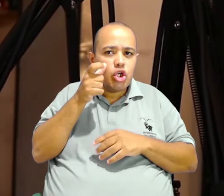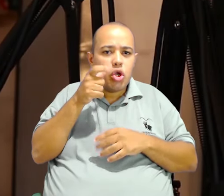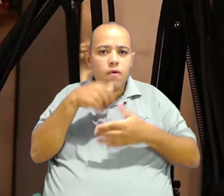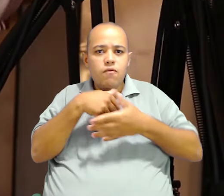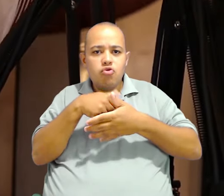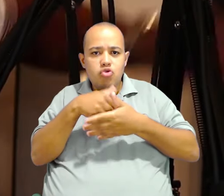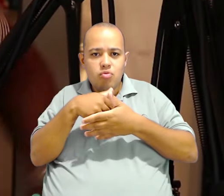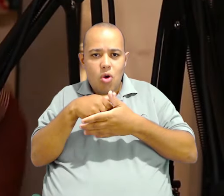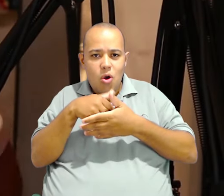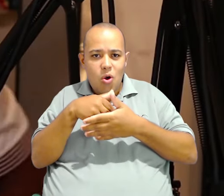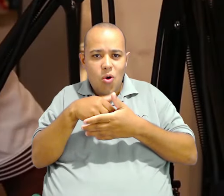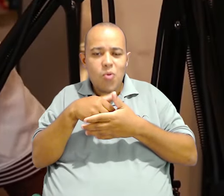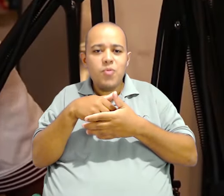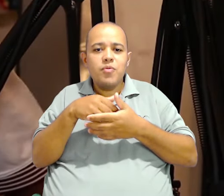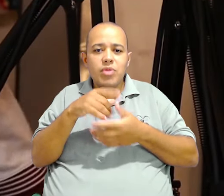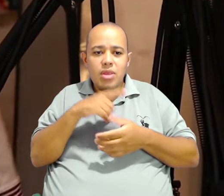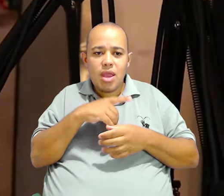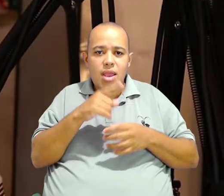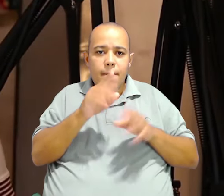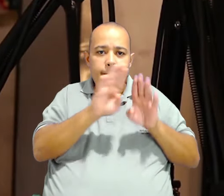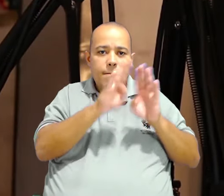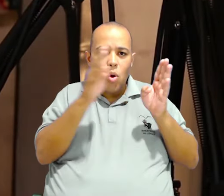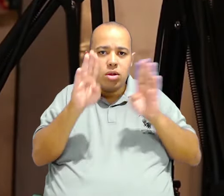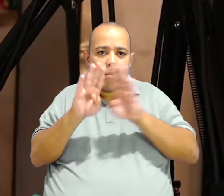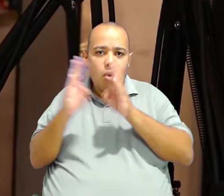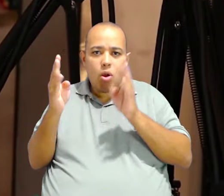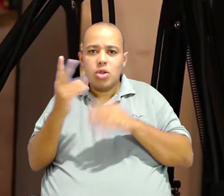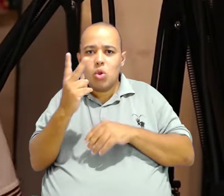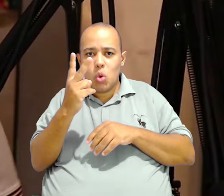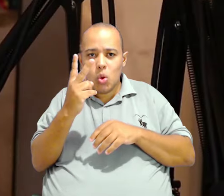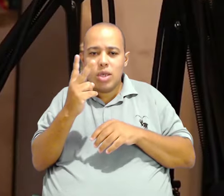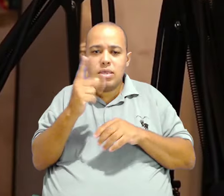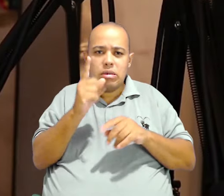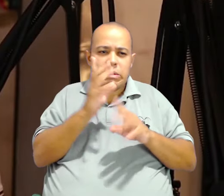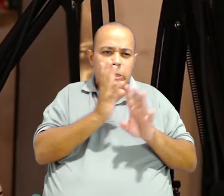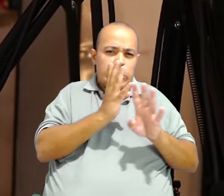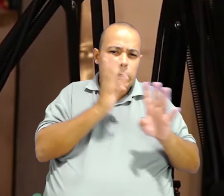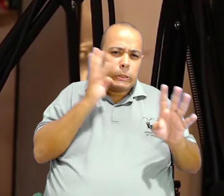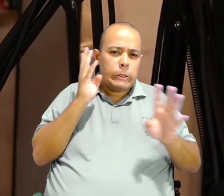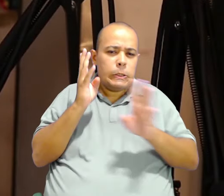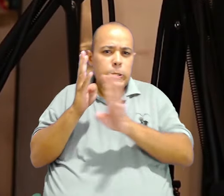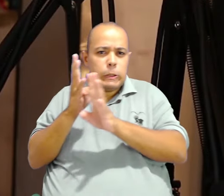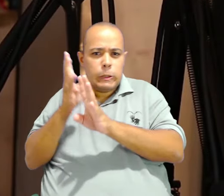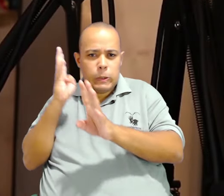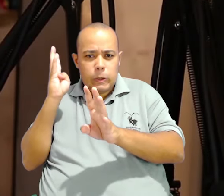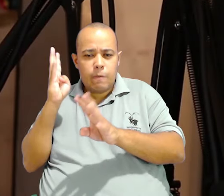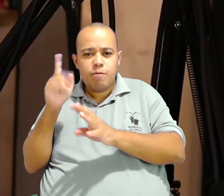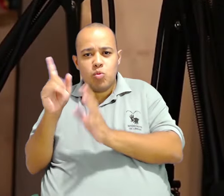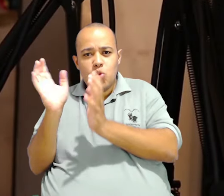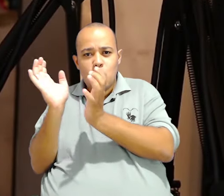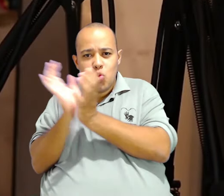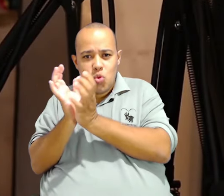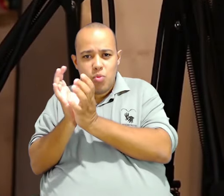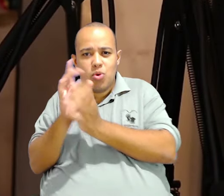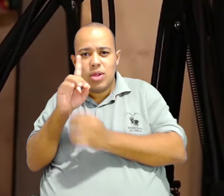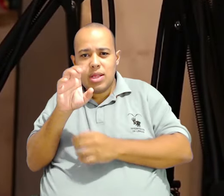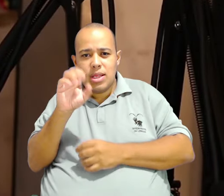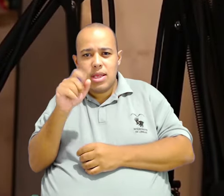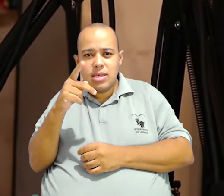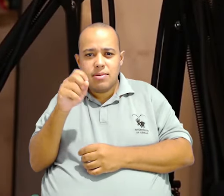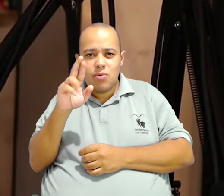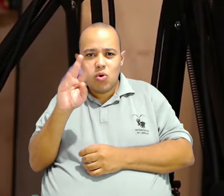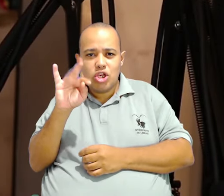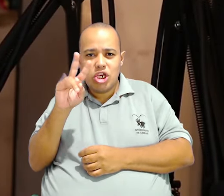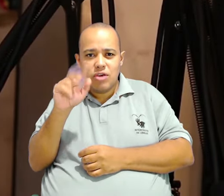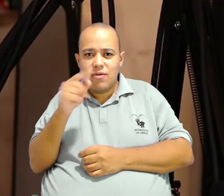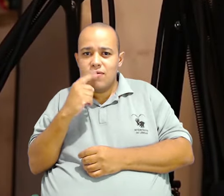estado entrava lá na arquibancada nossa, lá das cabines. A fila ia até ali. E era estádio lotado.